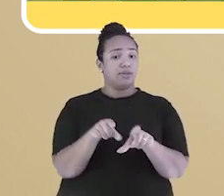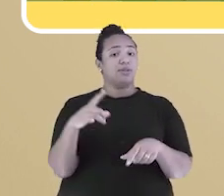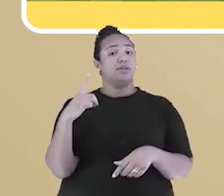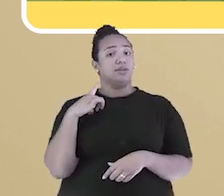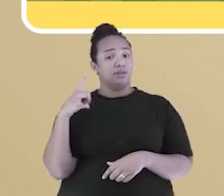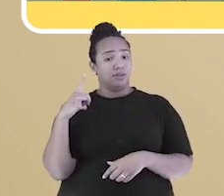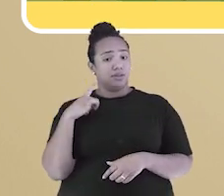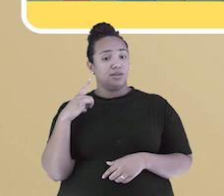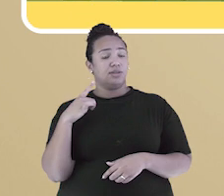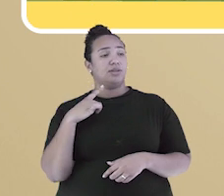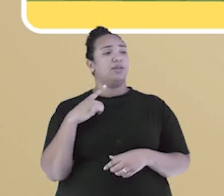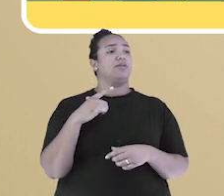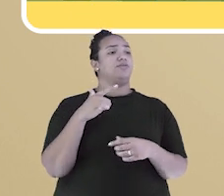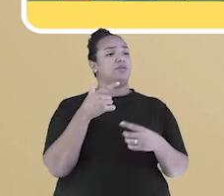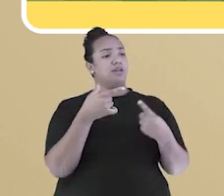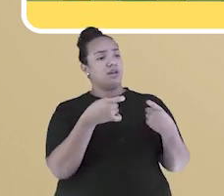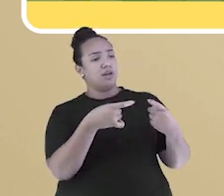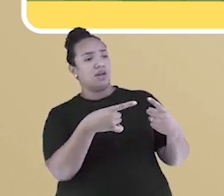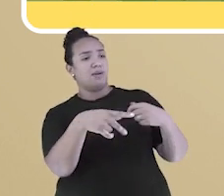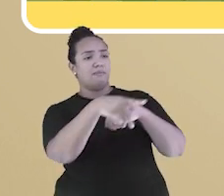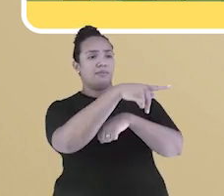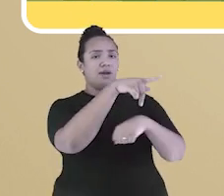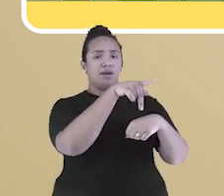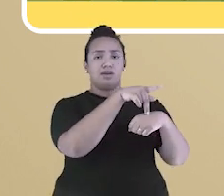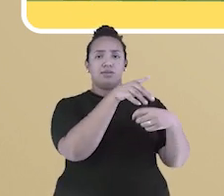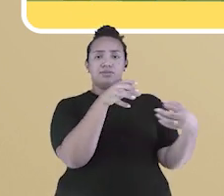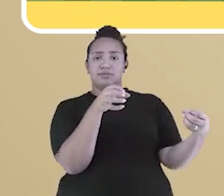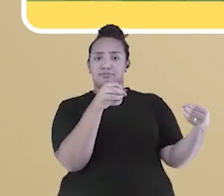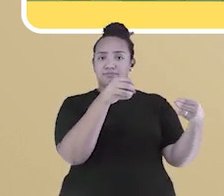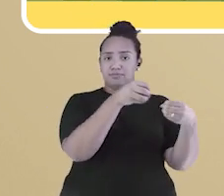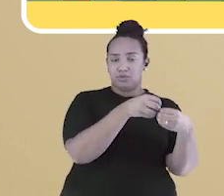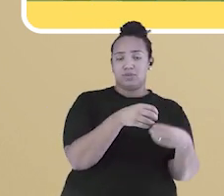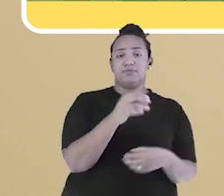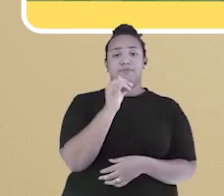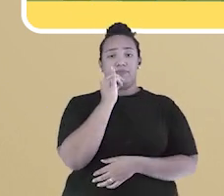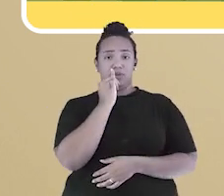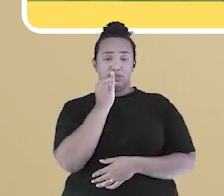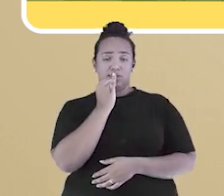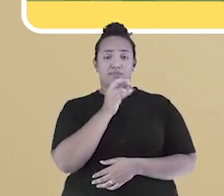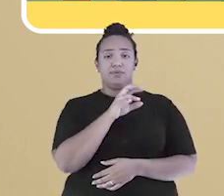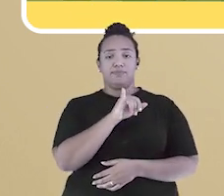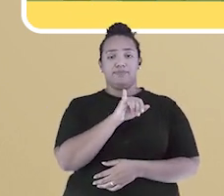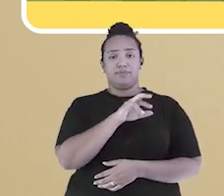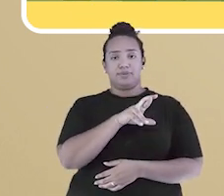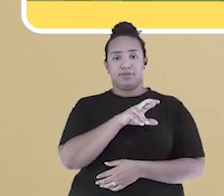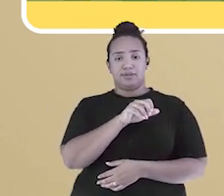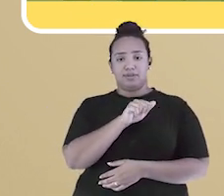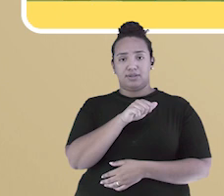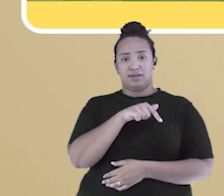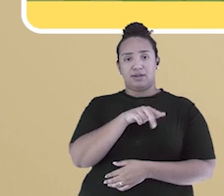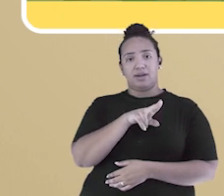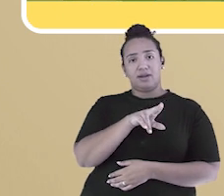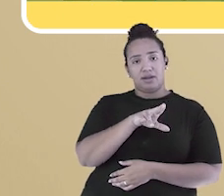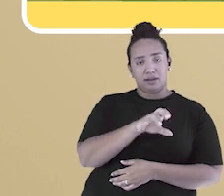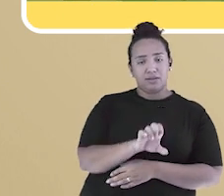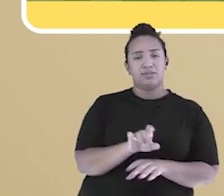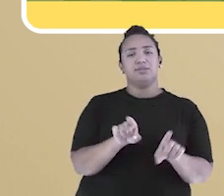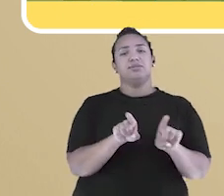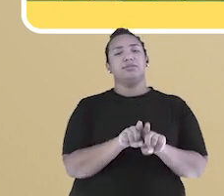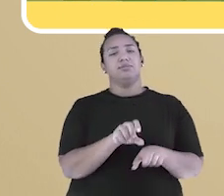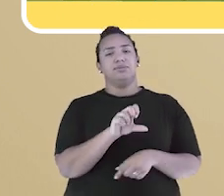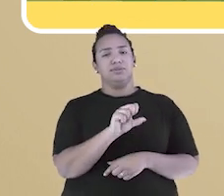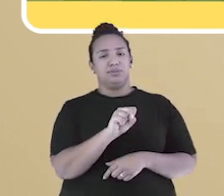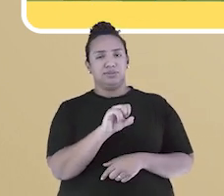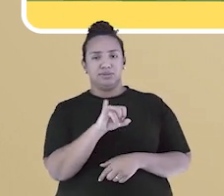militares a países próximos, como o Iraque, resultando na Guerra do Iraque, Síria e o Iêmen.